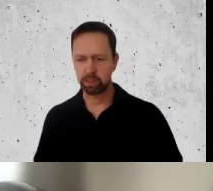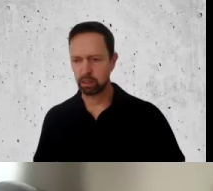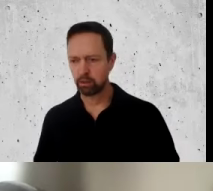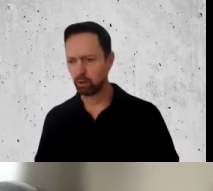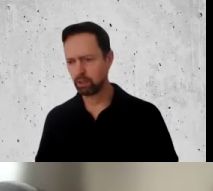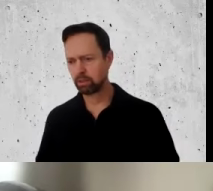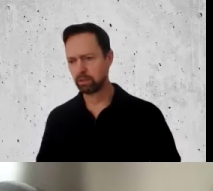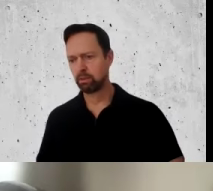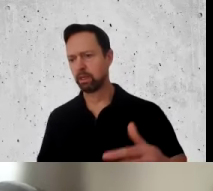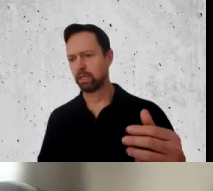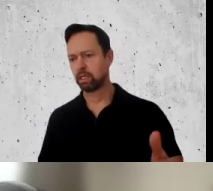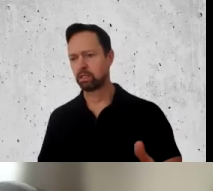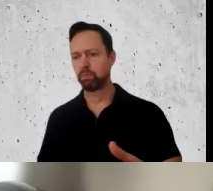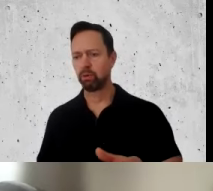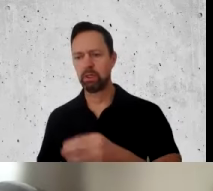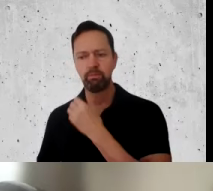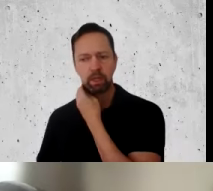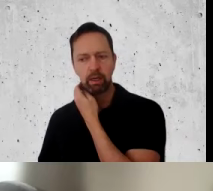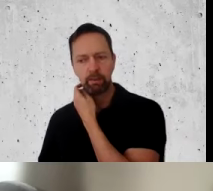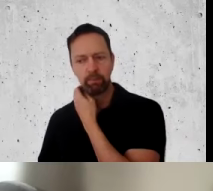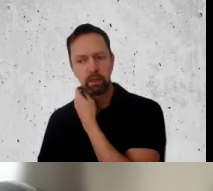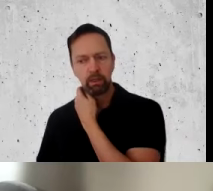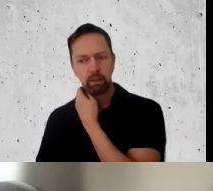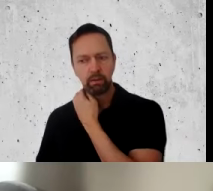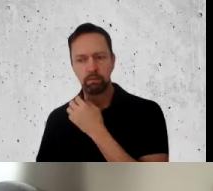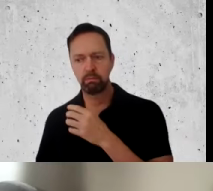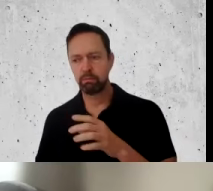palavra para os apresentadores. Eles respondem.